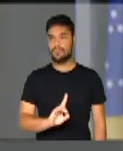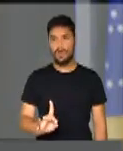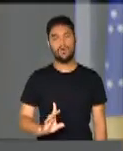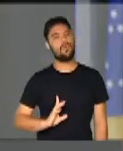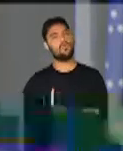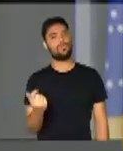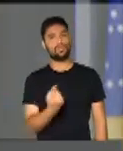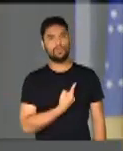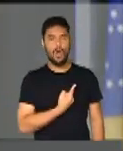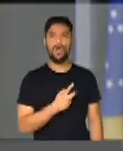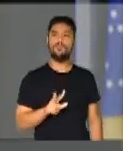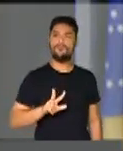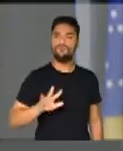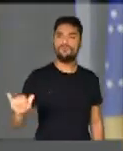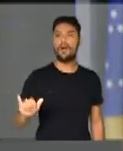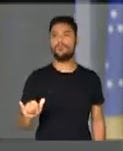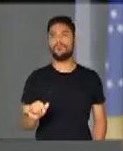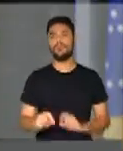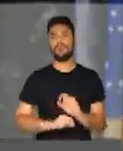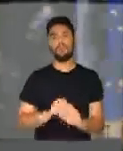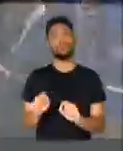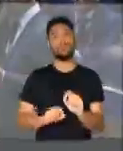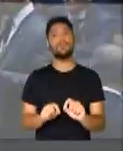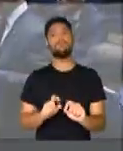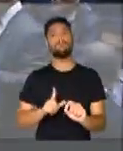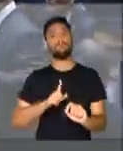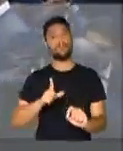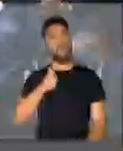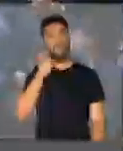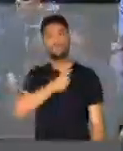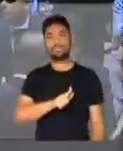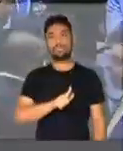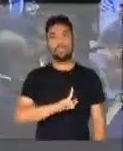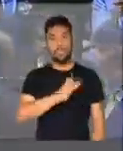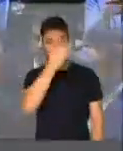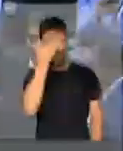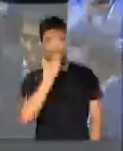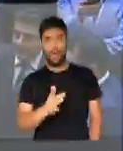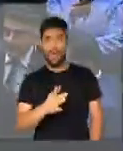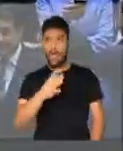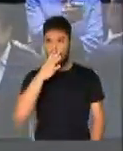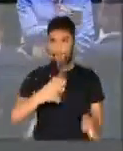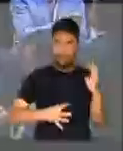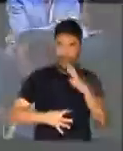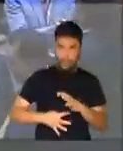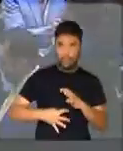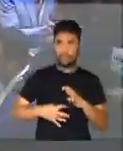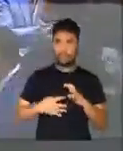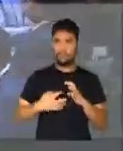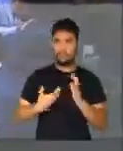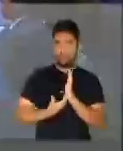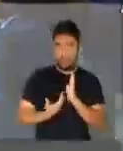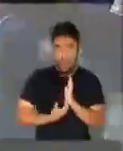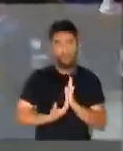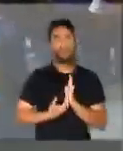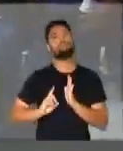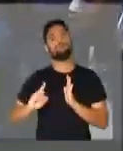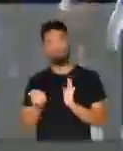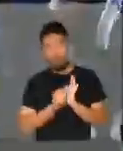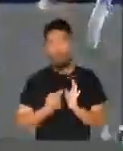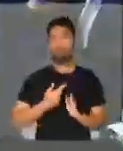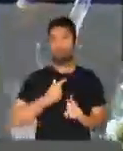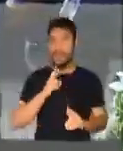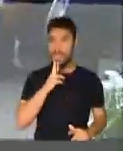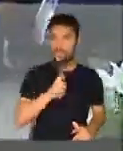alguma nós vamos ser atacados sem que tenha uma resposta efetiva deste Poder Legislativo, mais especialmente